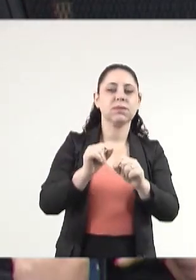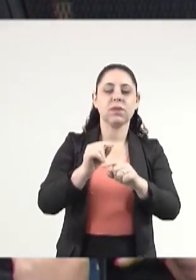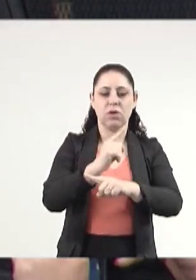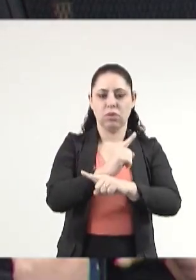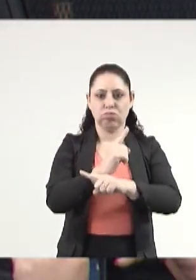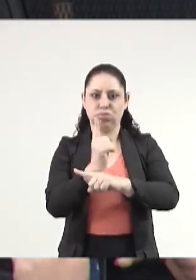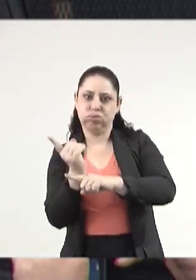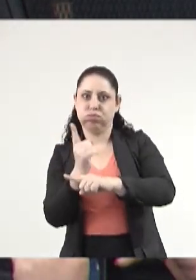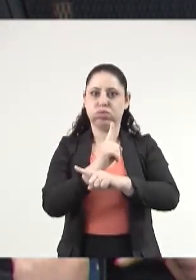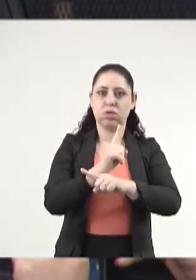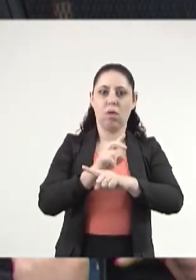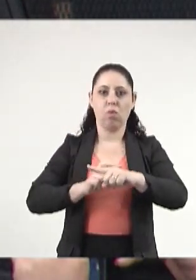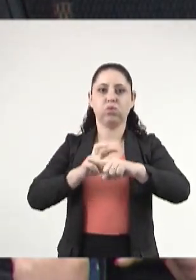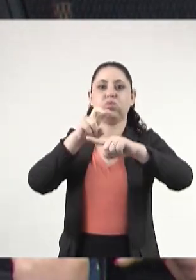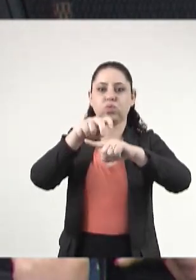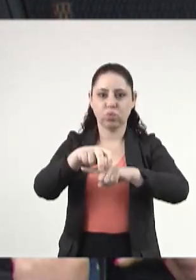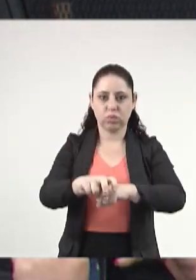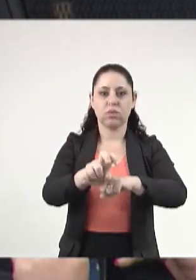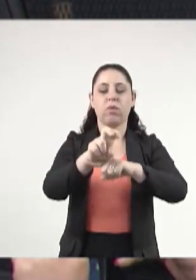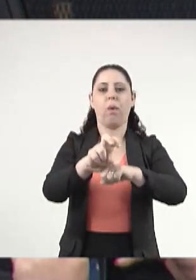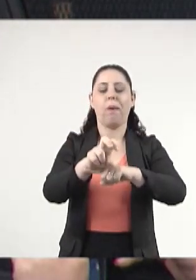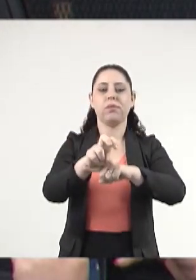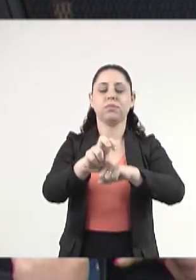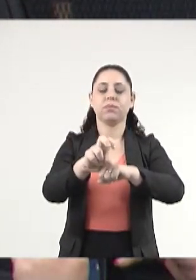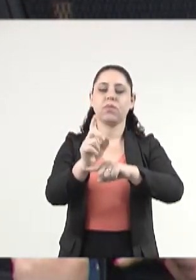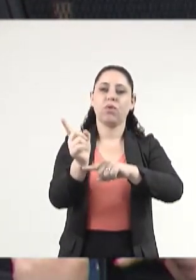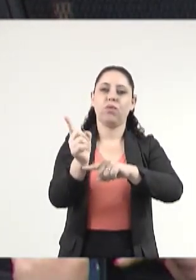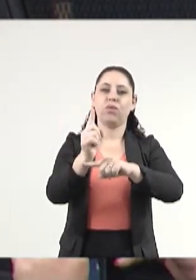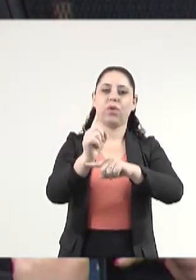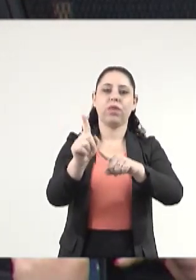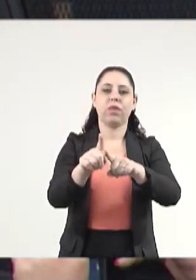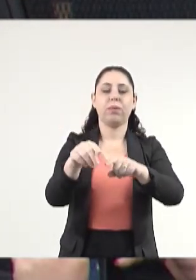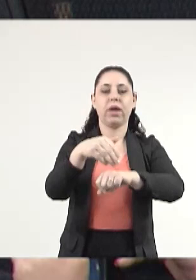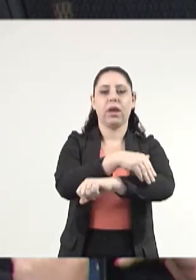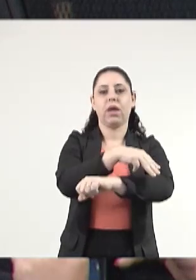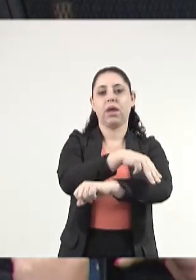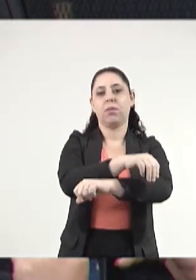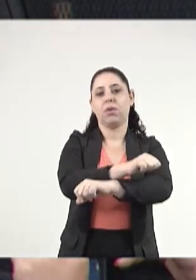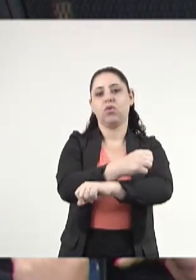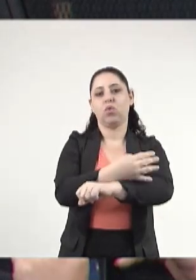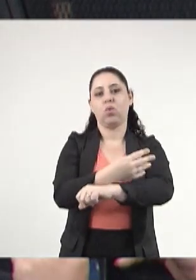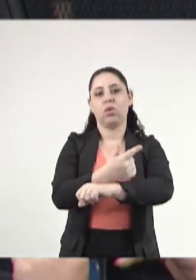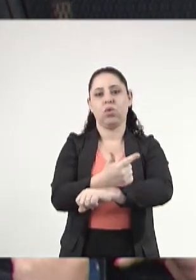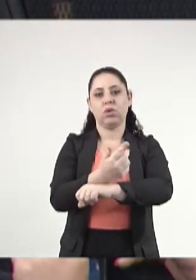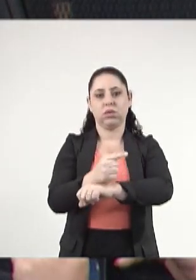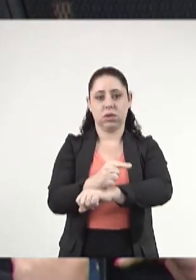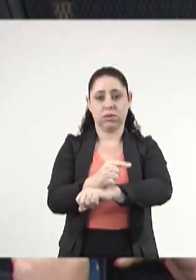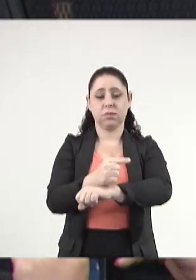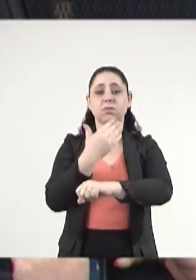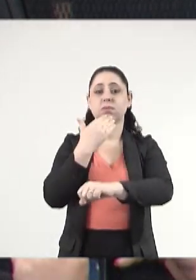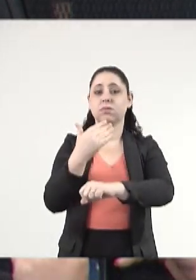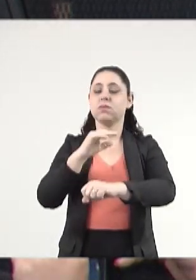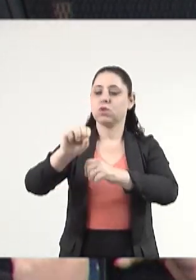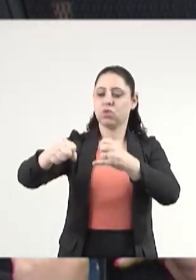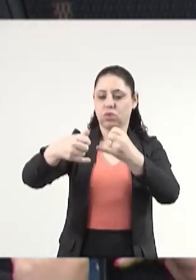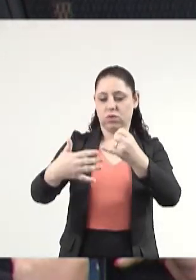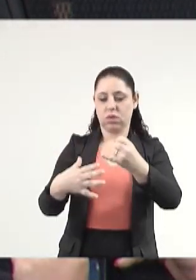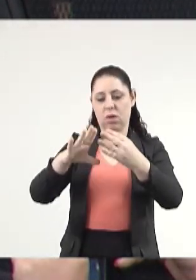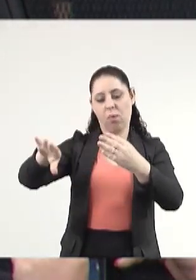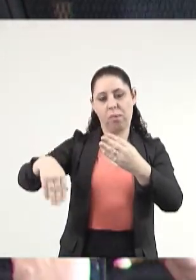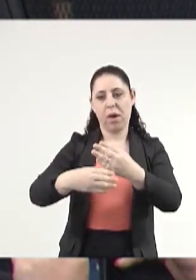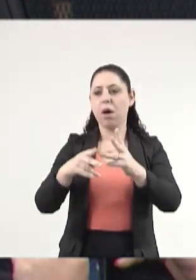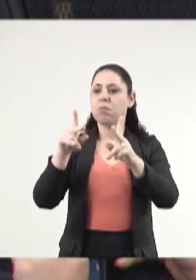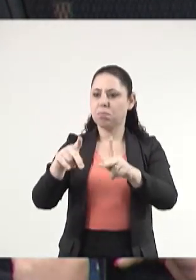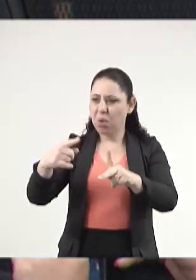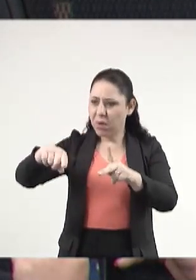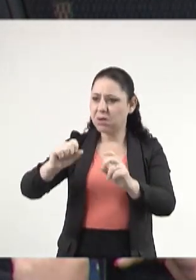de velocidade ou lombada eletrônica na rodovia MS 427. O pleito encontra-se justificativa no anseio